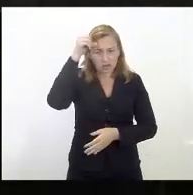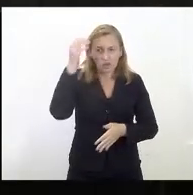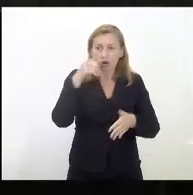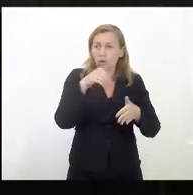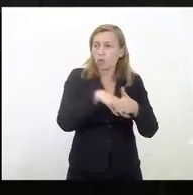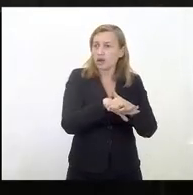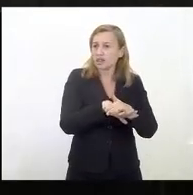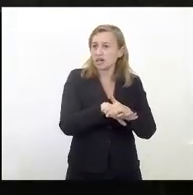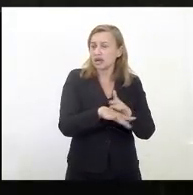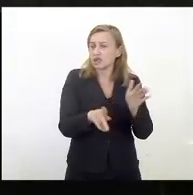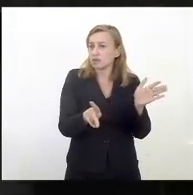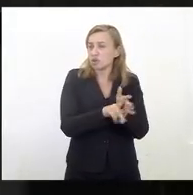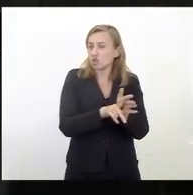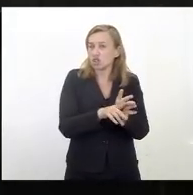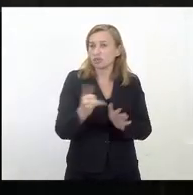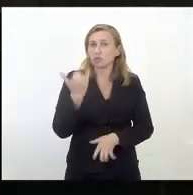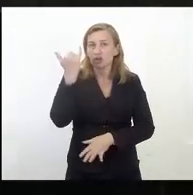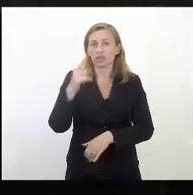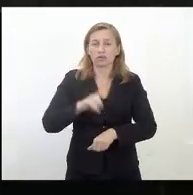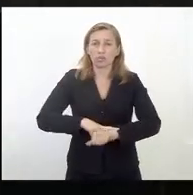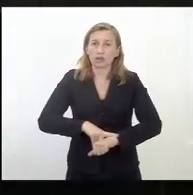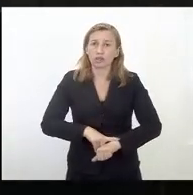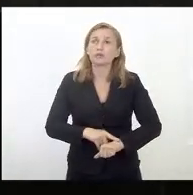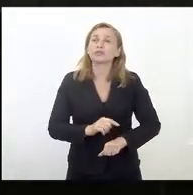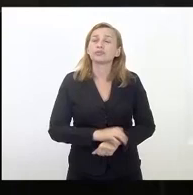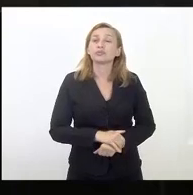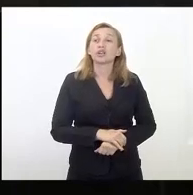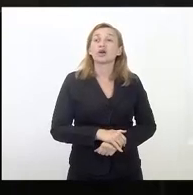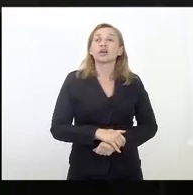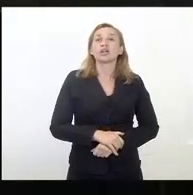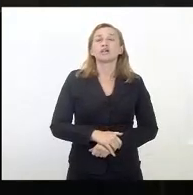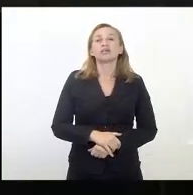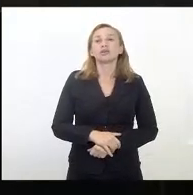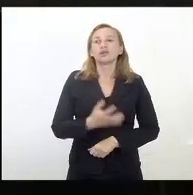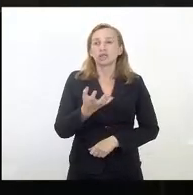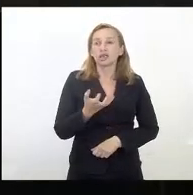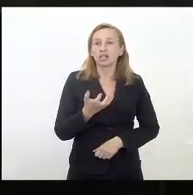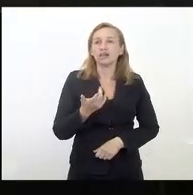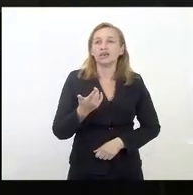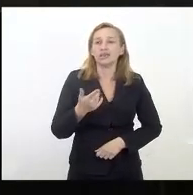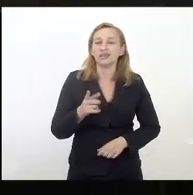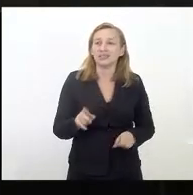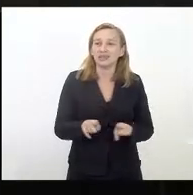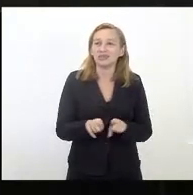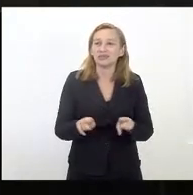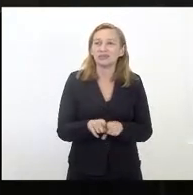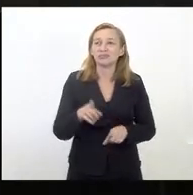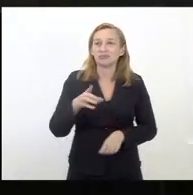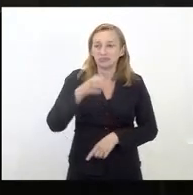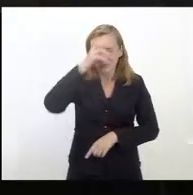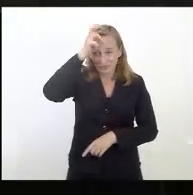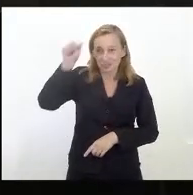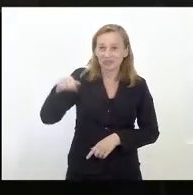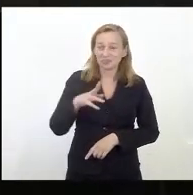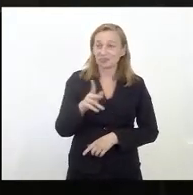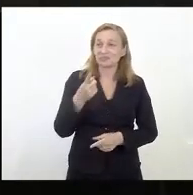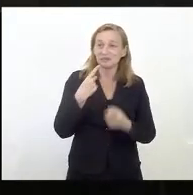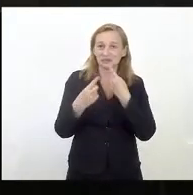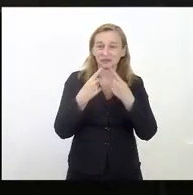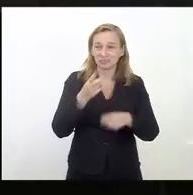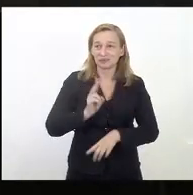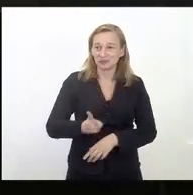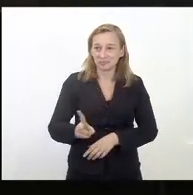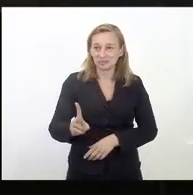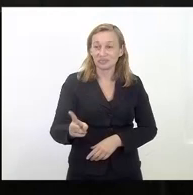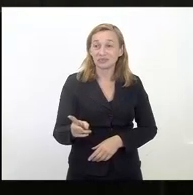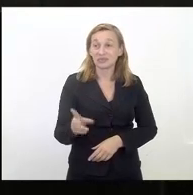o seu veto esse projeto tão importante nesse momento é isso dito eu queria ainda Deputado da tia Ju continuando o debate que